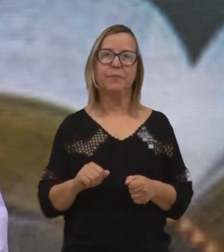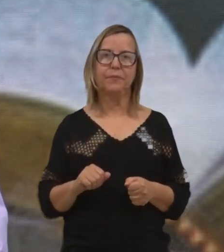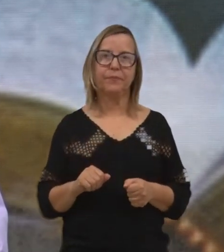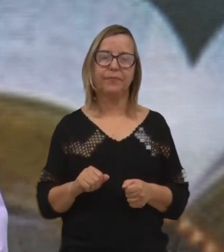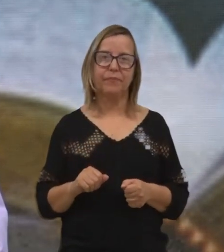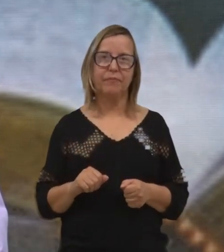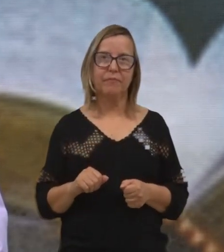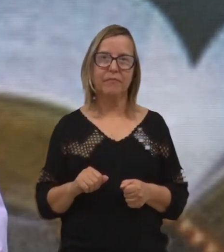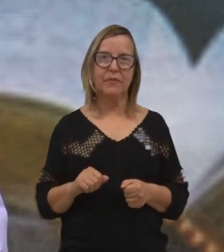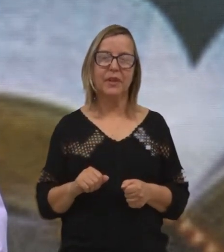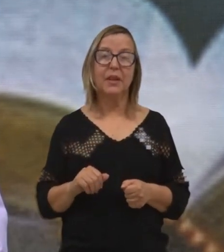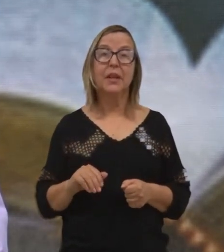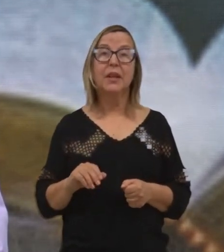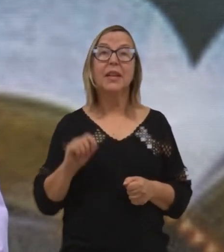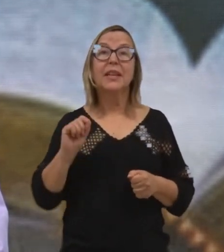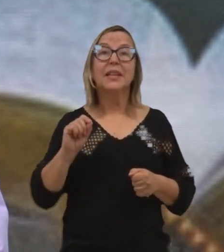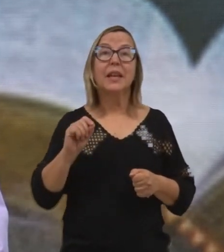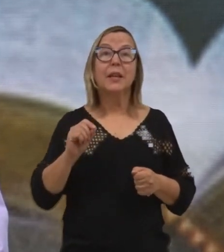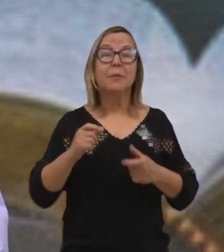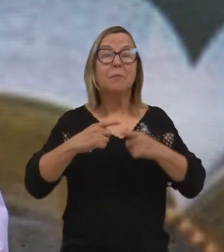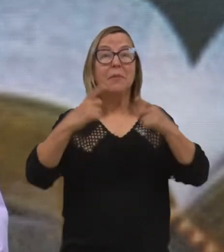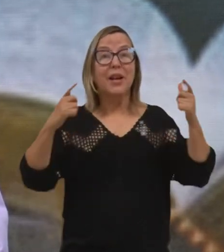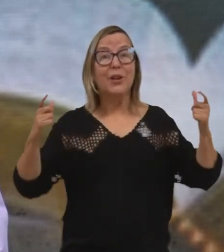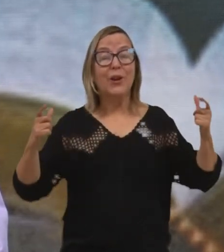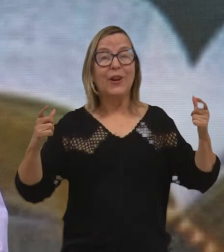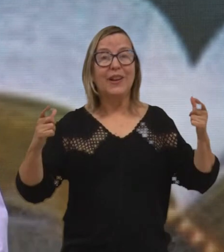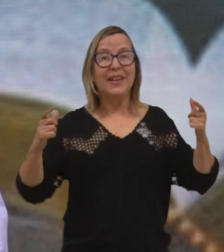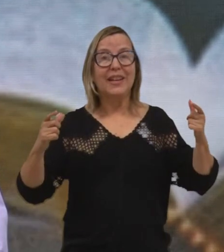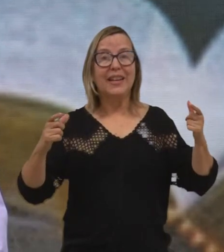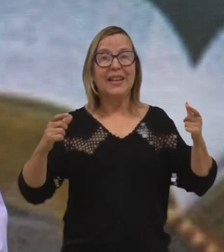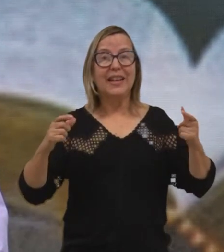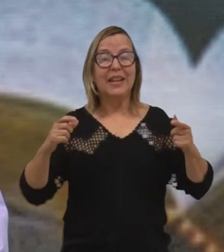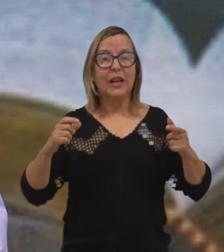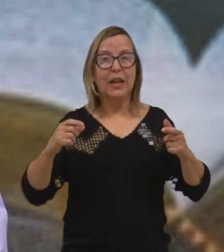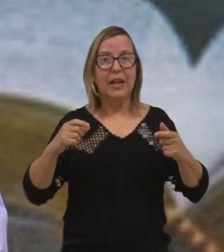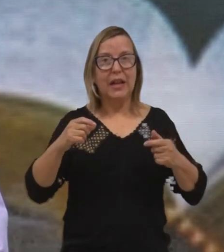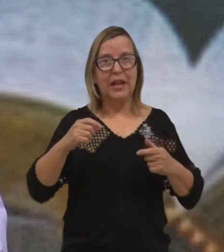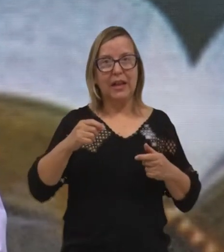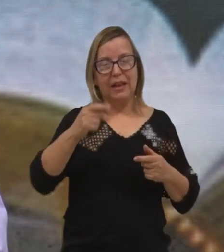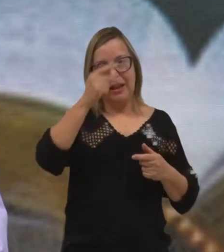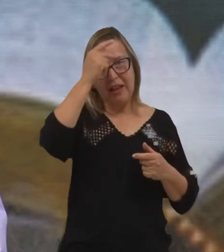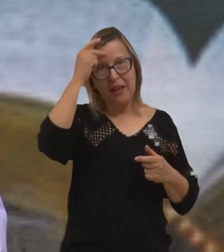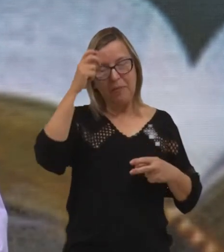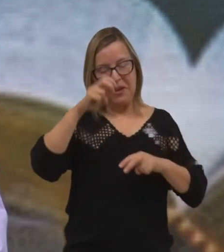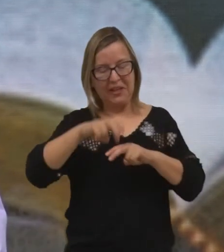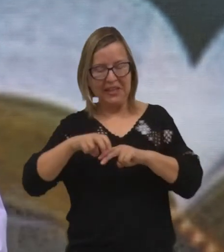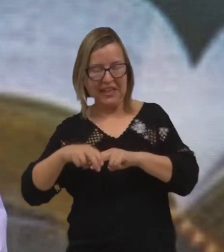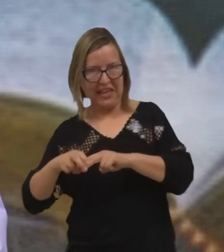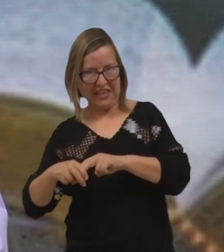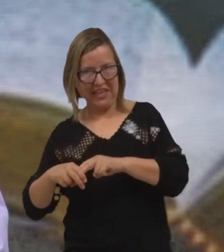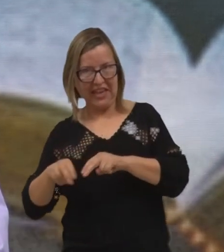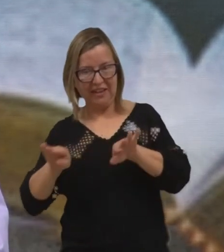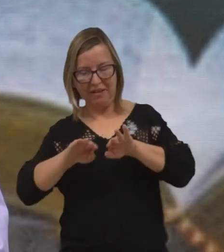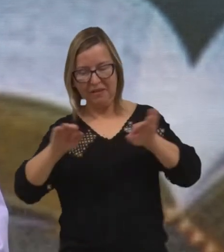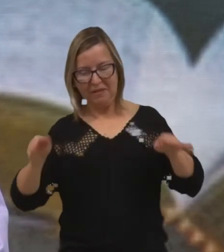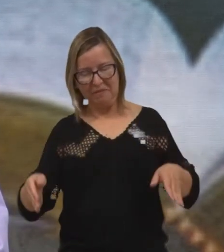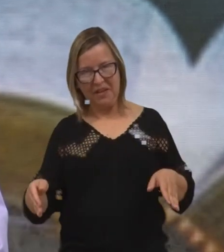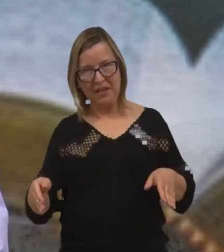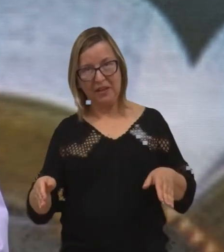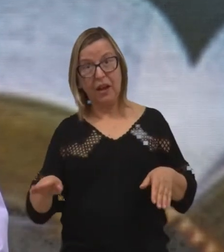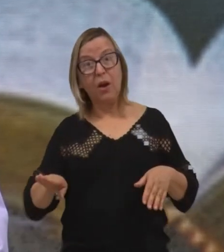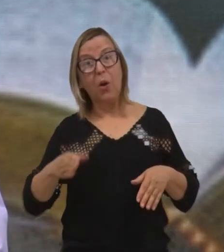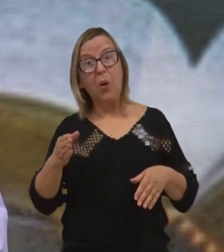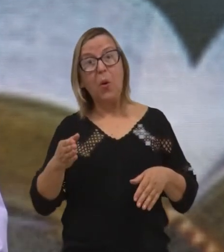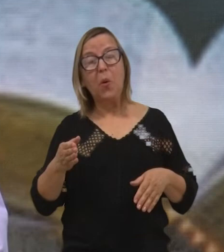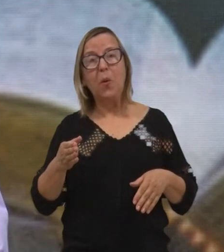está à mesa ou quem serve? E aí ele diz, os discípulos, ele responde com os seus discípulos, não é